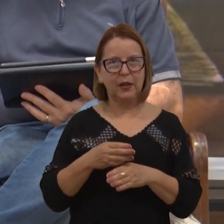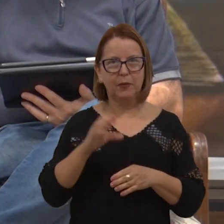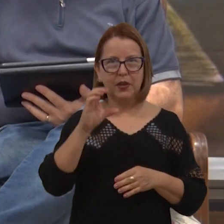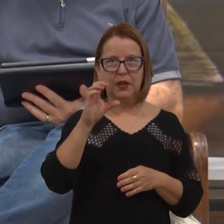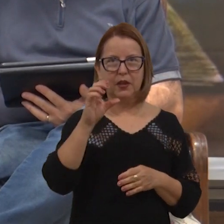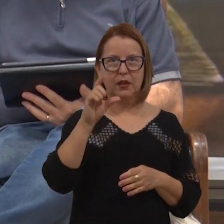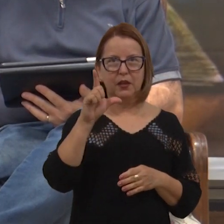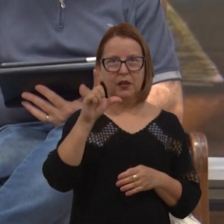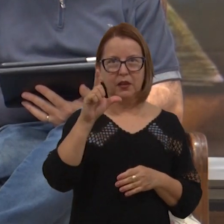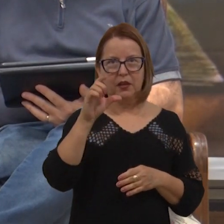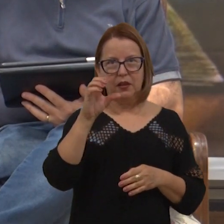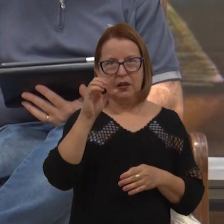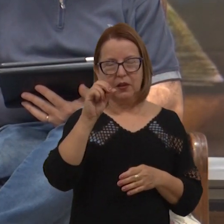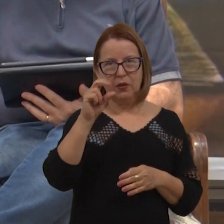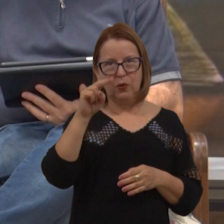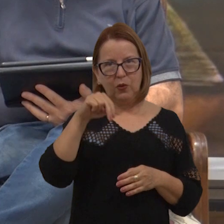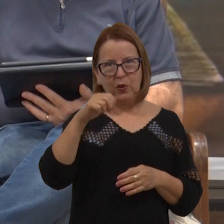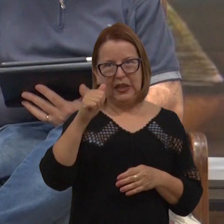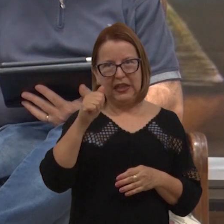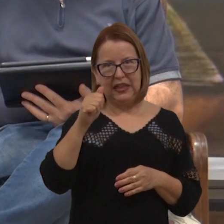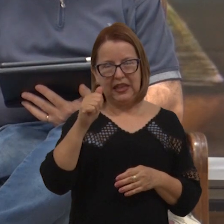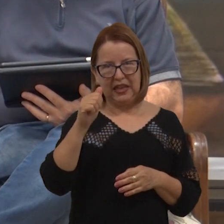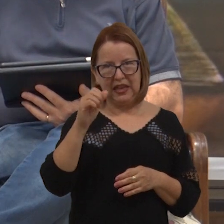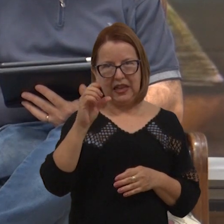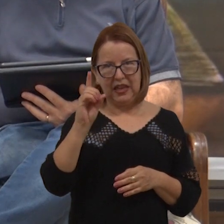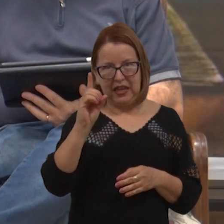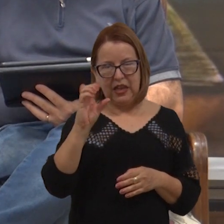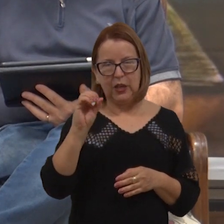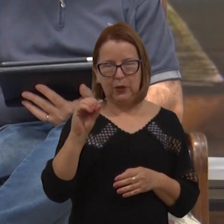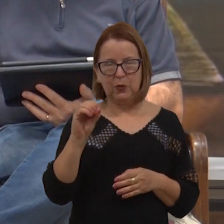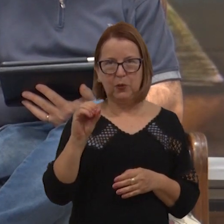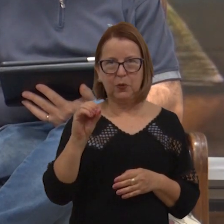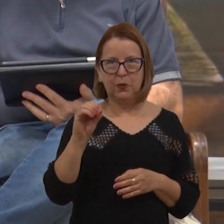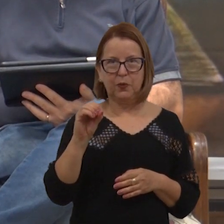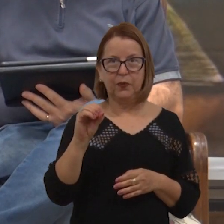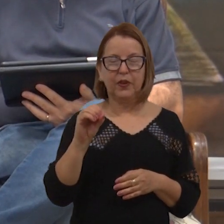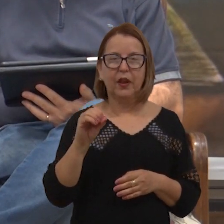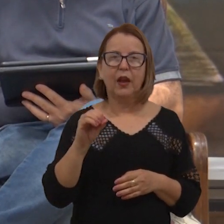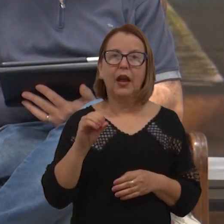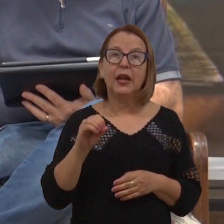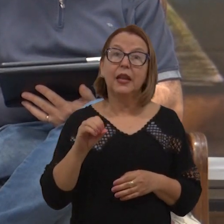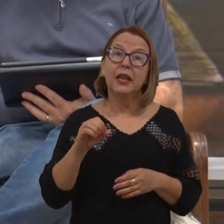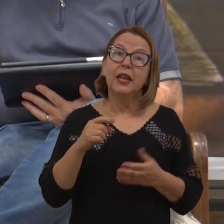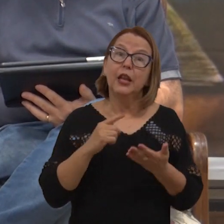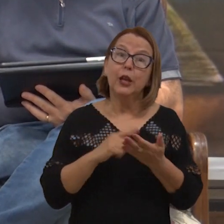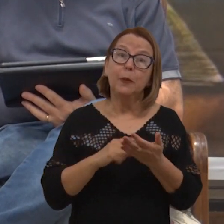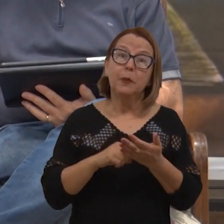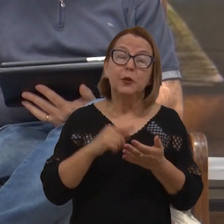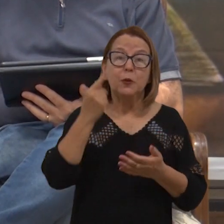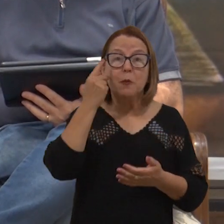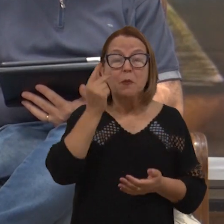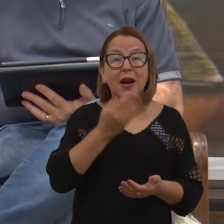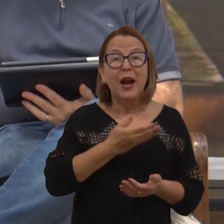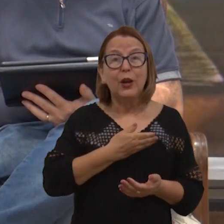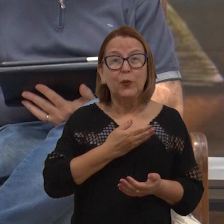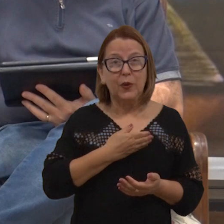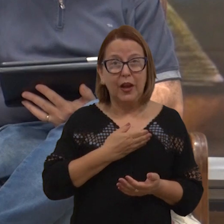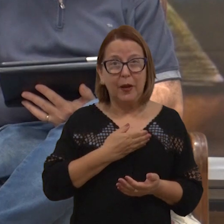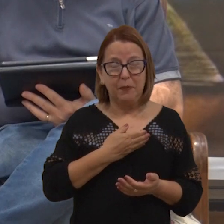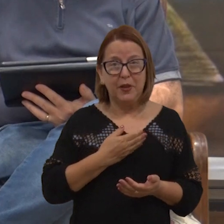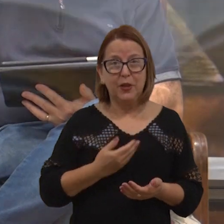depositando uma quantia de R$2.000 na conta dele, achando que o irmão estava necessitando, que ele pediu, falou, olha, de tarde eu te devolvo o